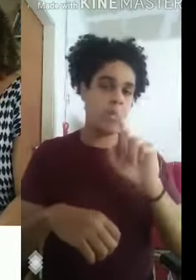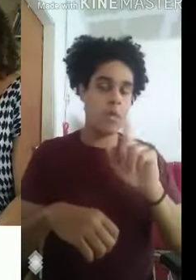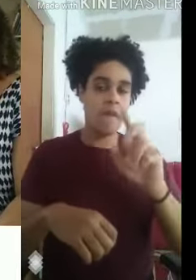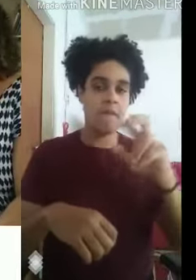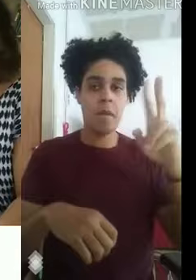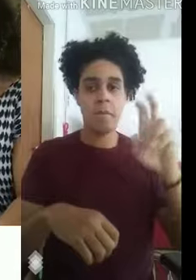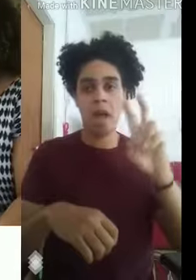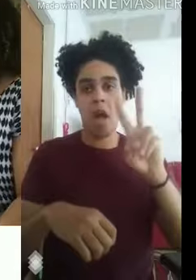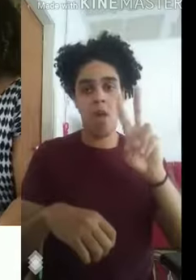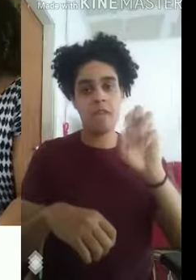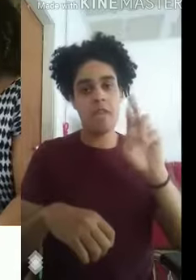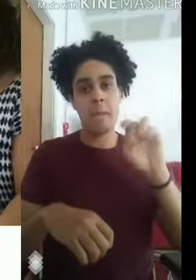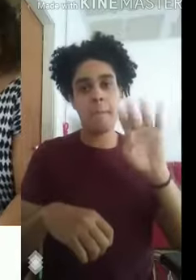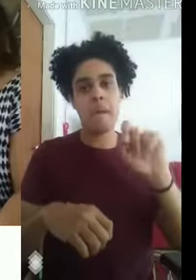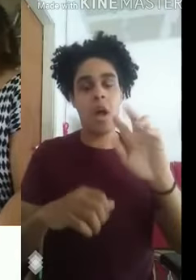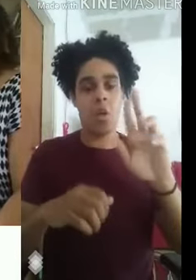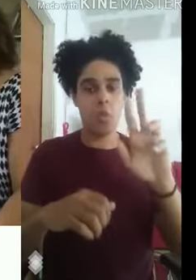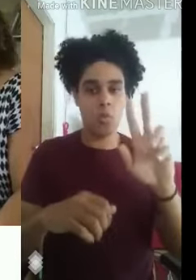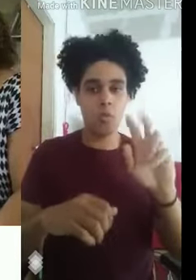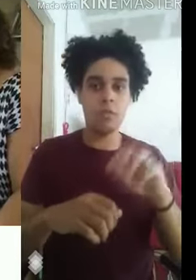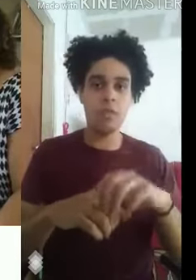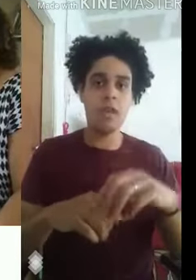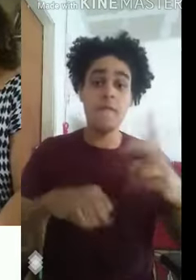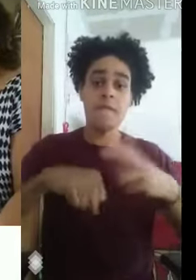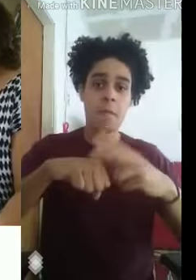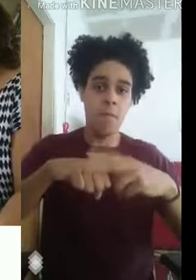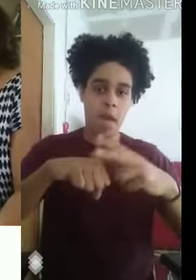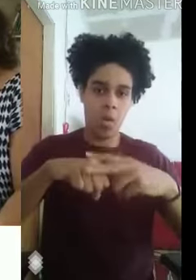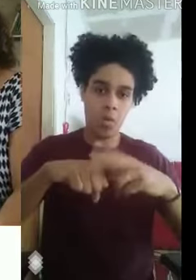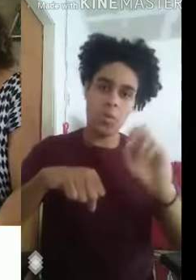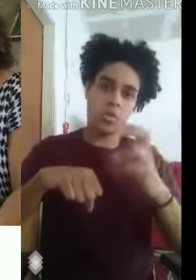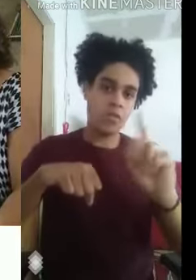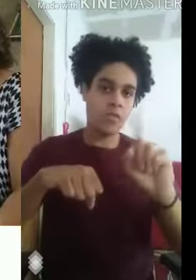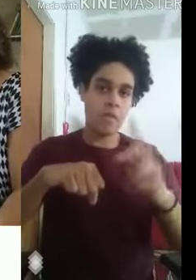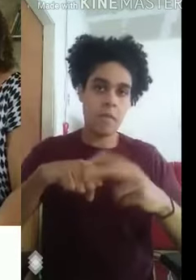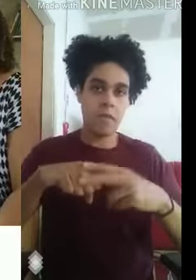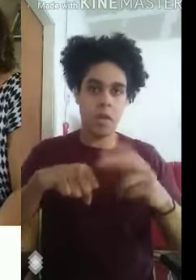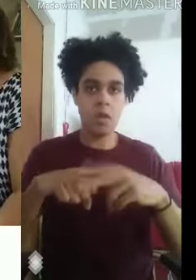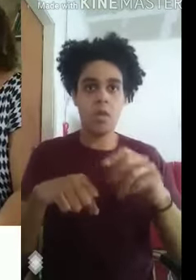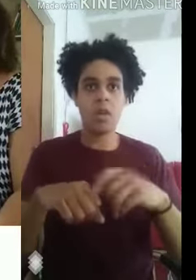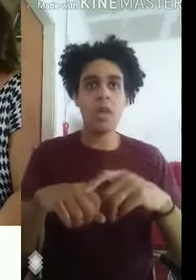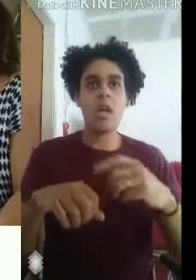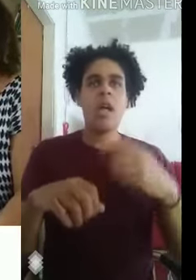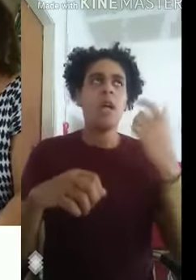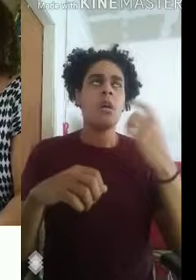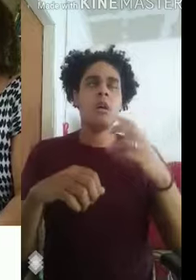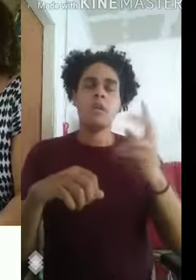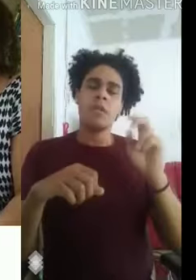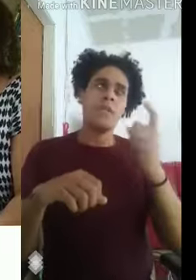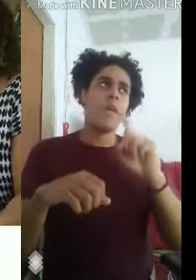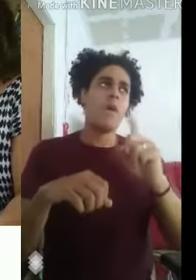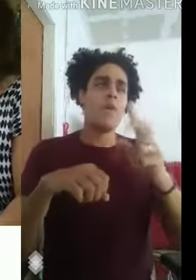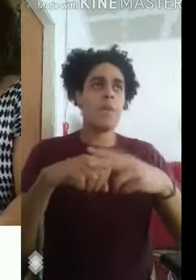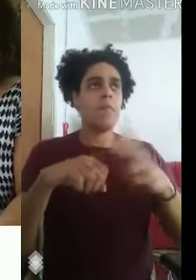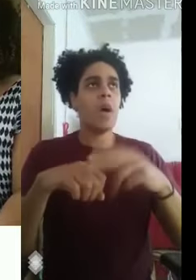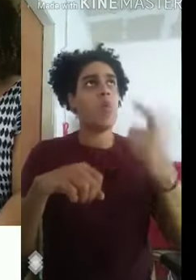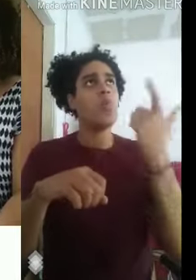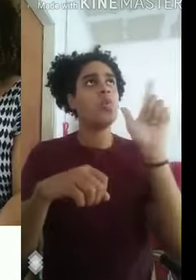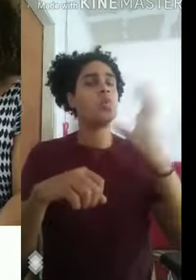de palavras. Linguagem não verbal são outras formas de comunicação, como por exemplo as